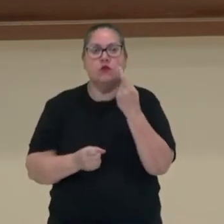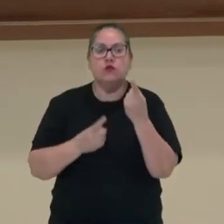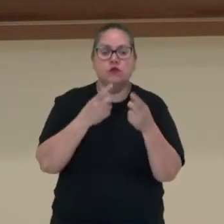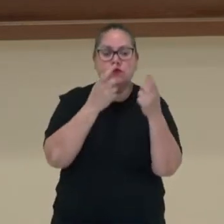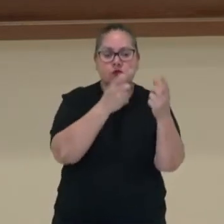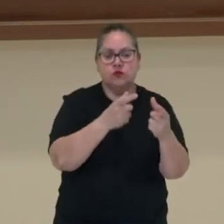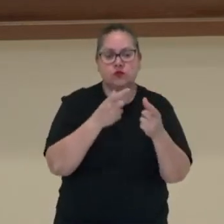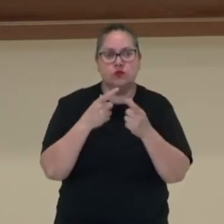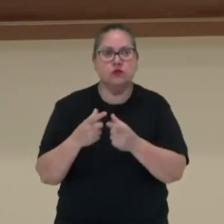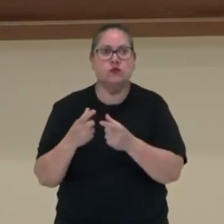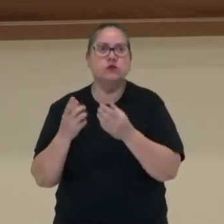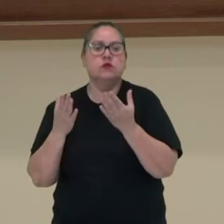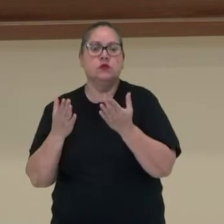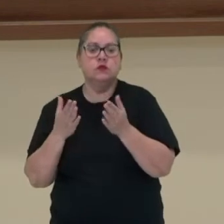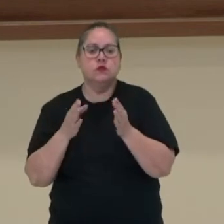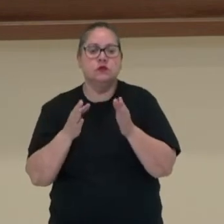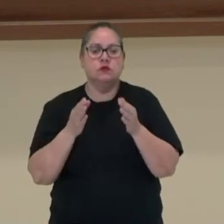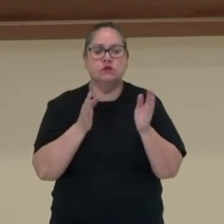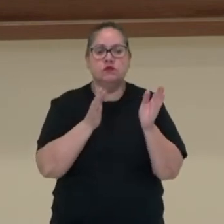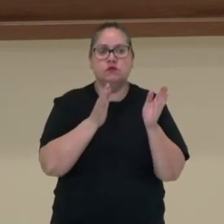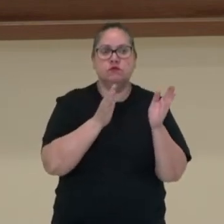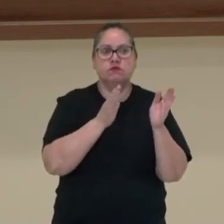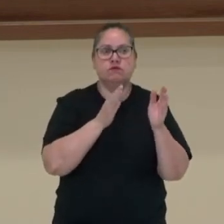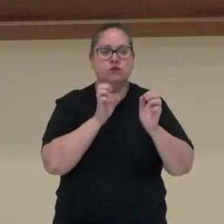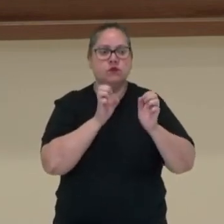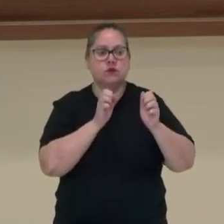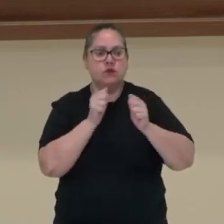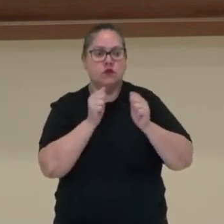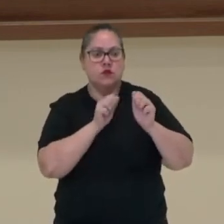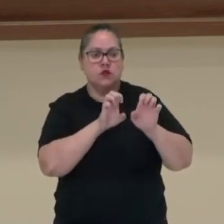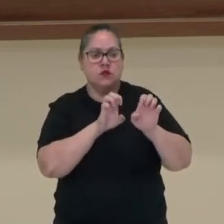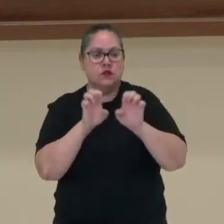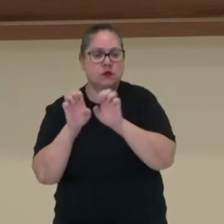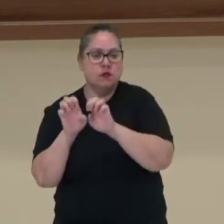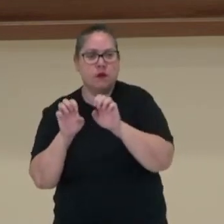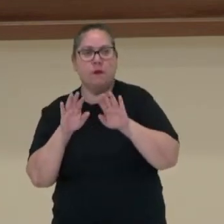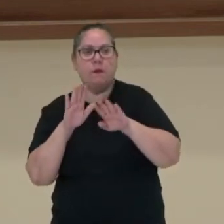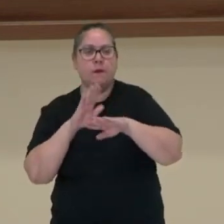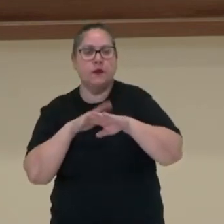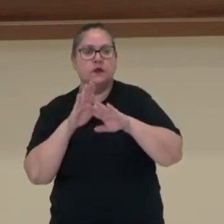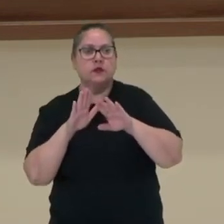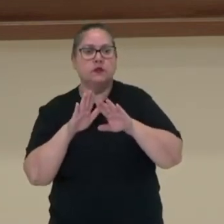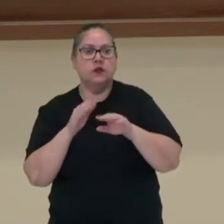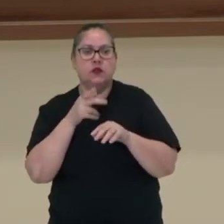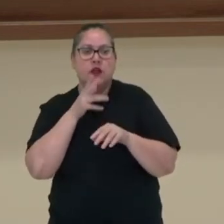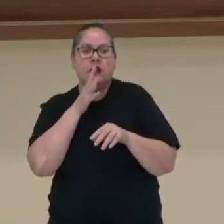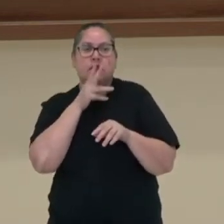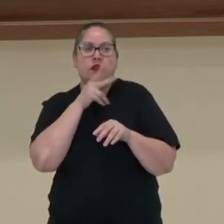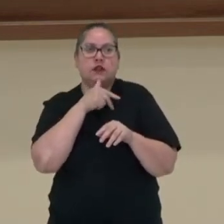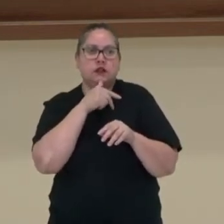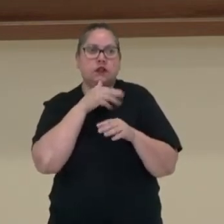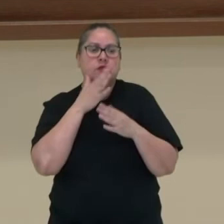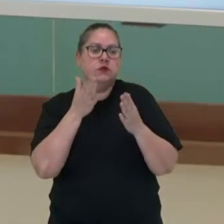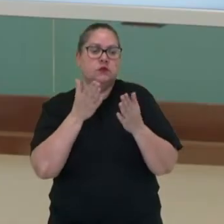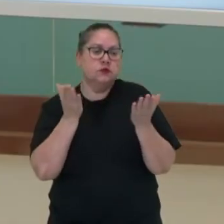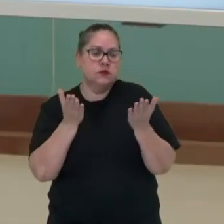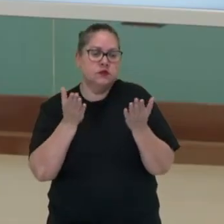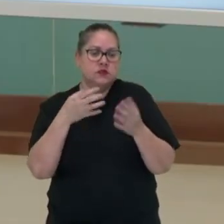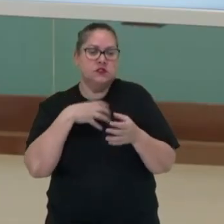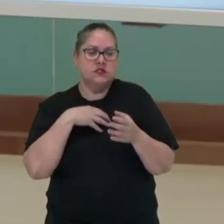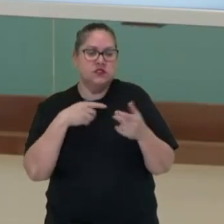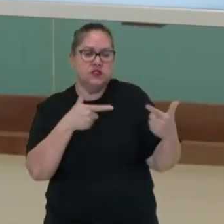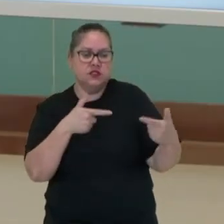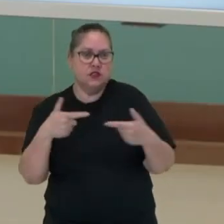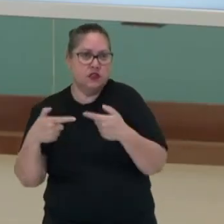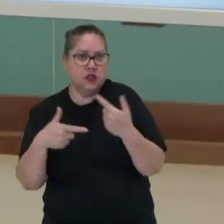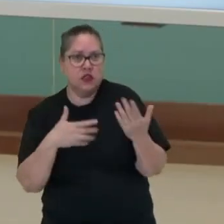lugares entram no sistema mais tarde, mas isso não significa atrasado. Talvez pela situação das guerras, talvez